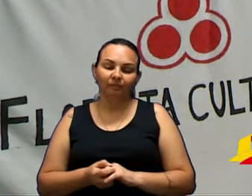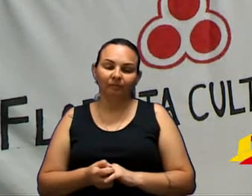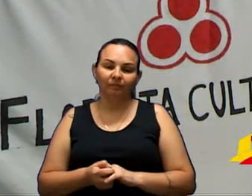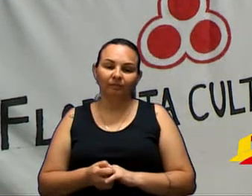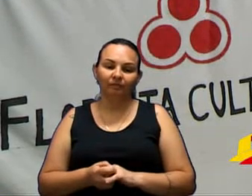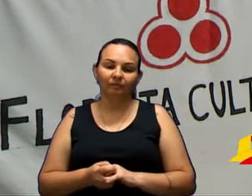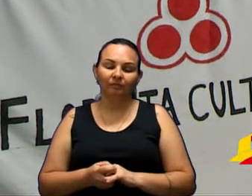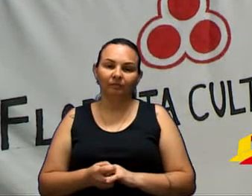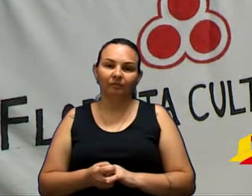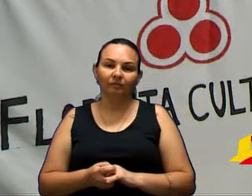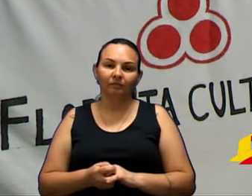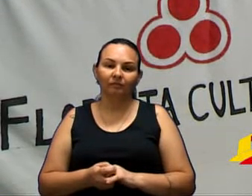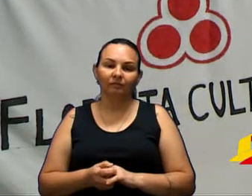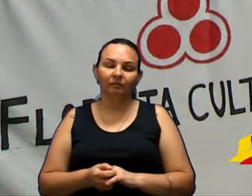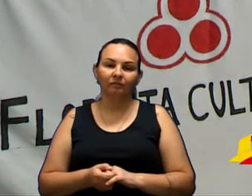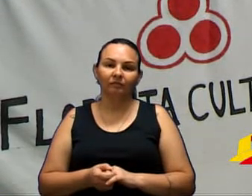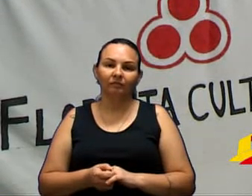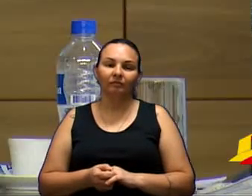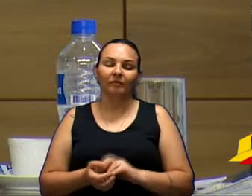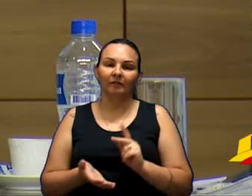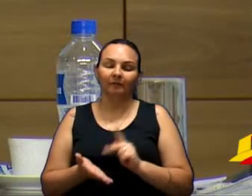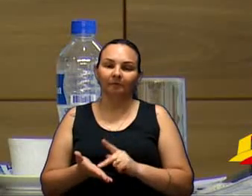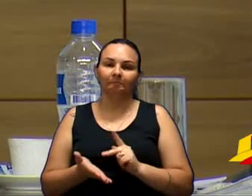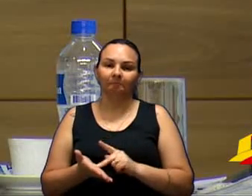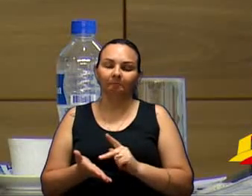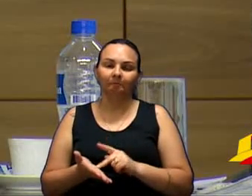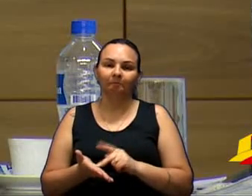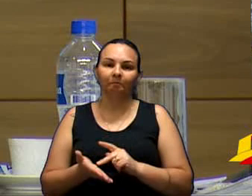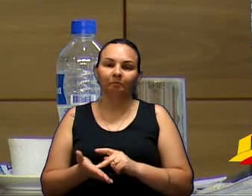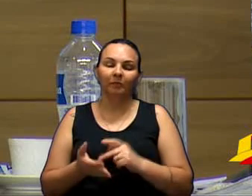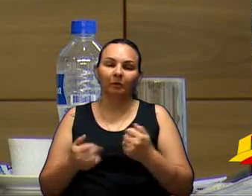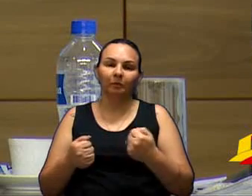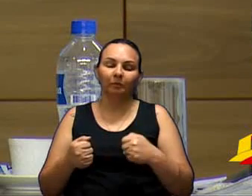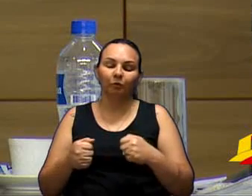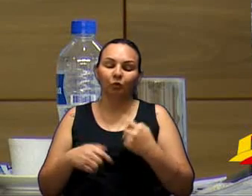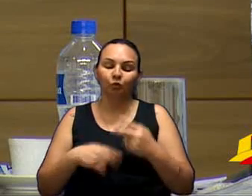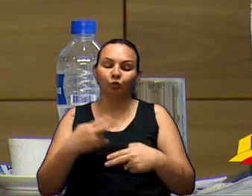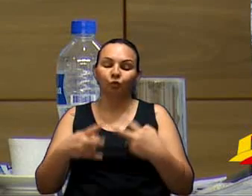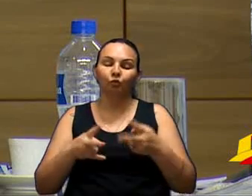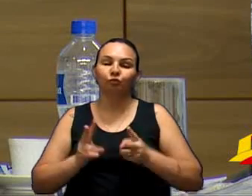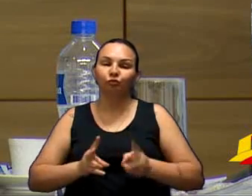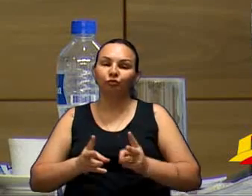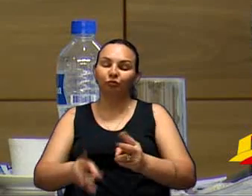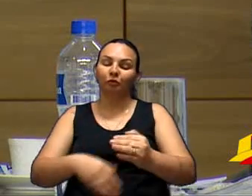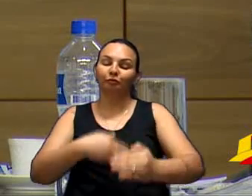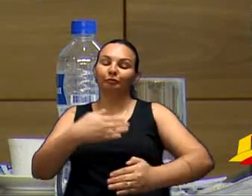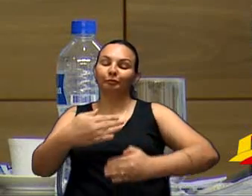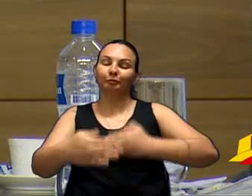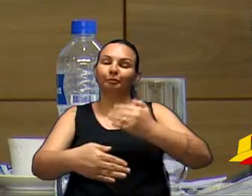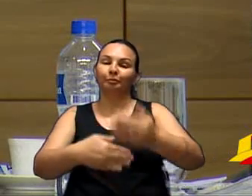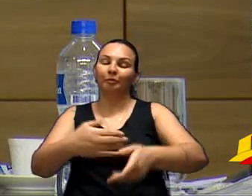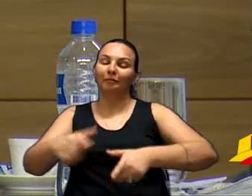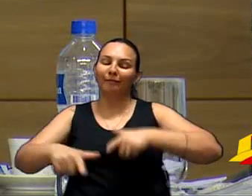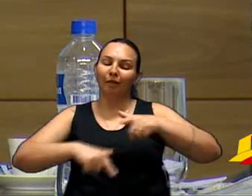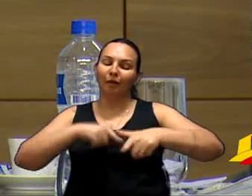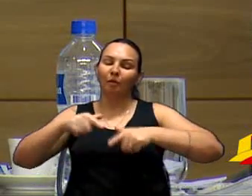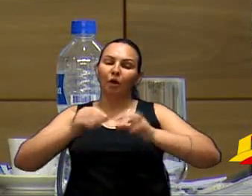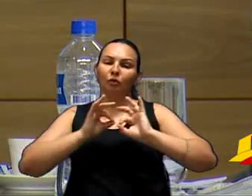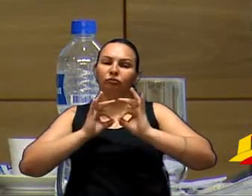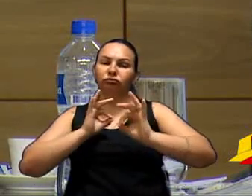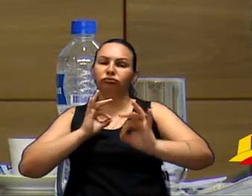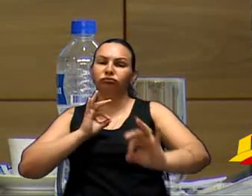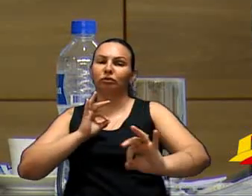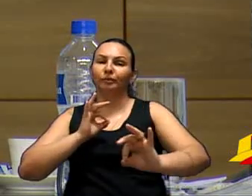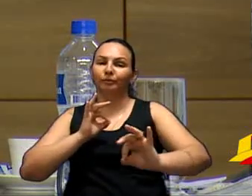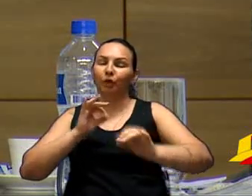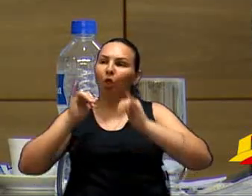é verdade é verdade a cidade oportunidade ele tem um trabalho extenso sobre essa questão de denúncia de